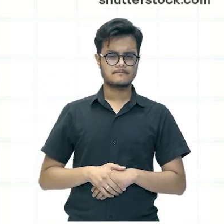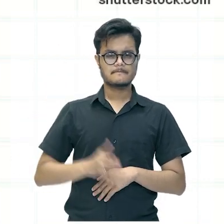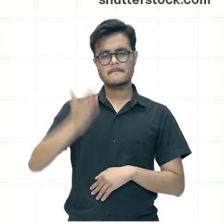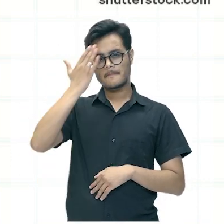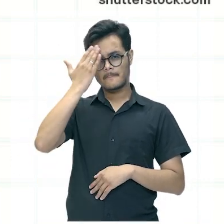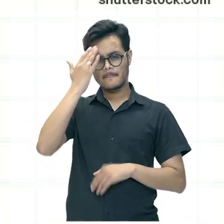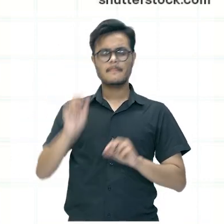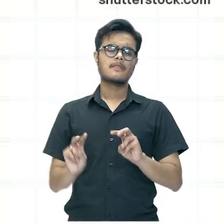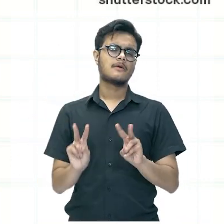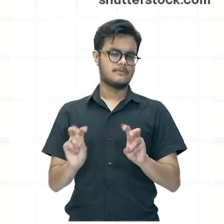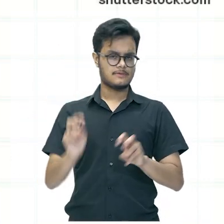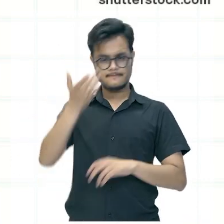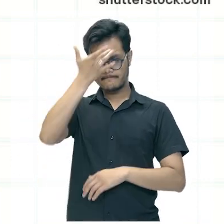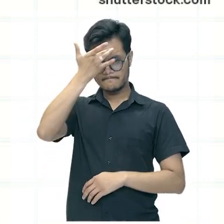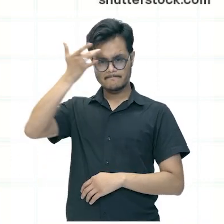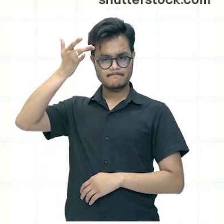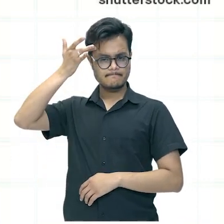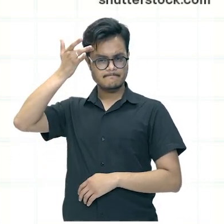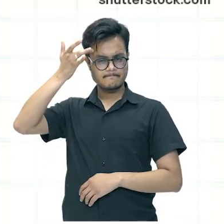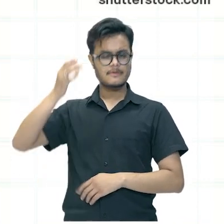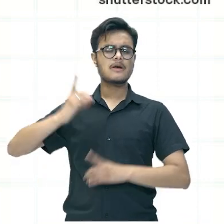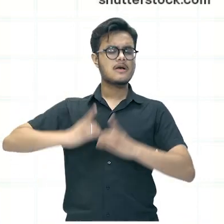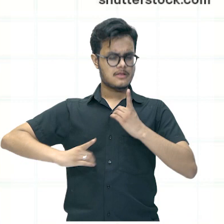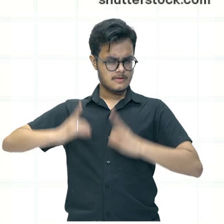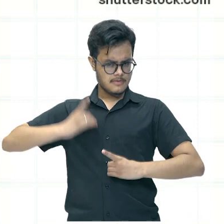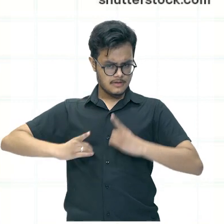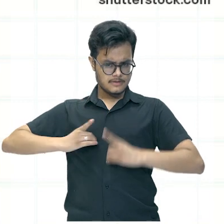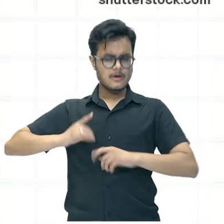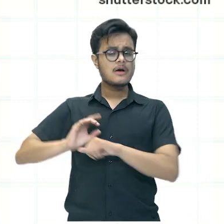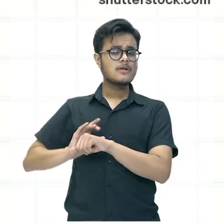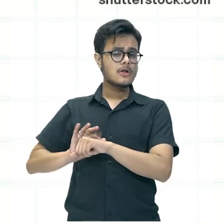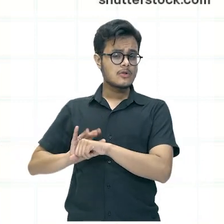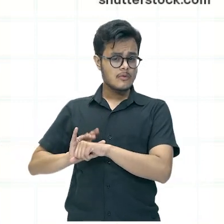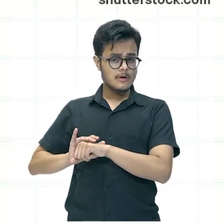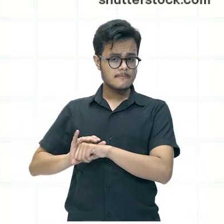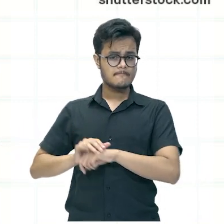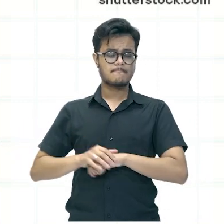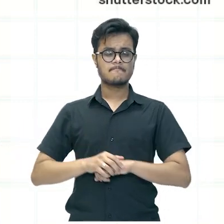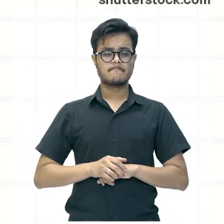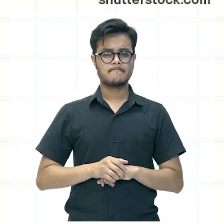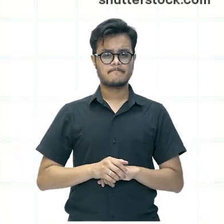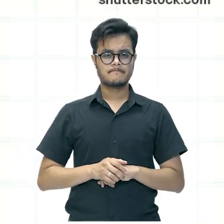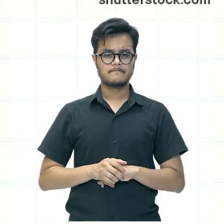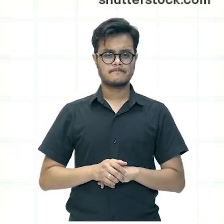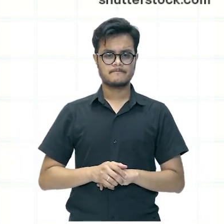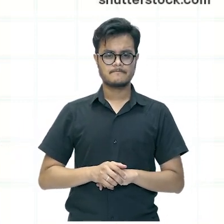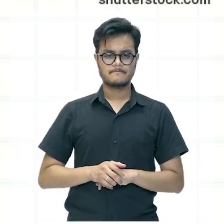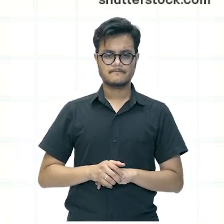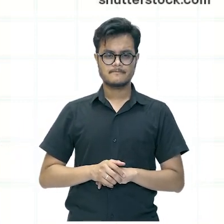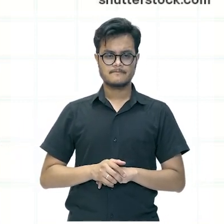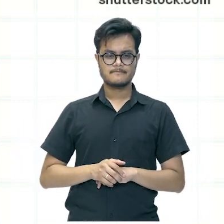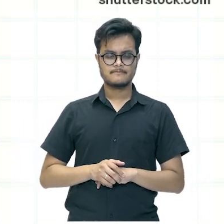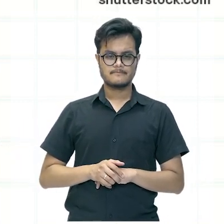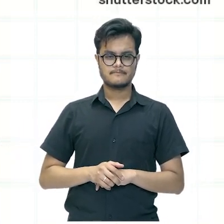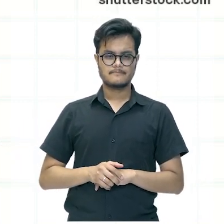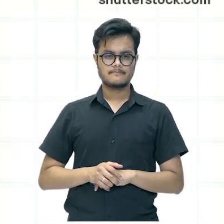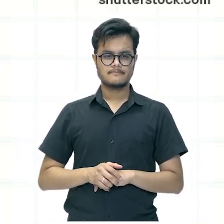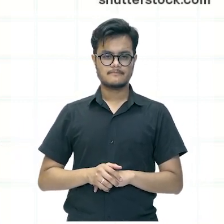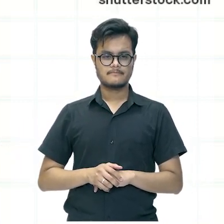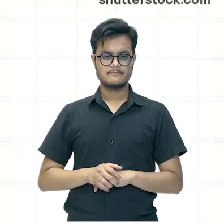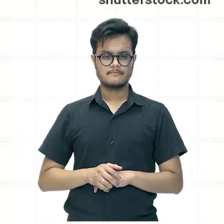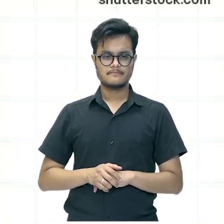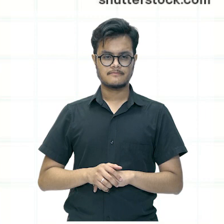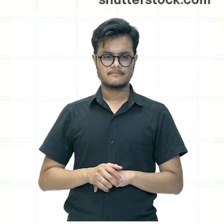falando de um problema mental, que é a depressão, certo? O que mais? Vamos ver se tem mais alguma outra palavra que possa dar essa